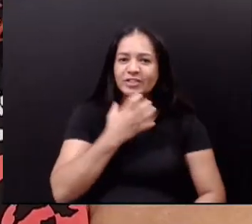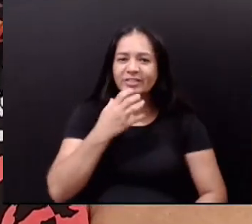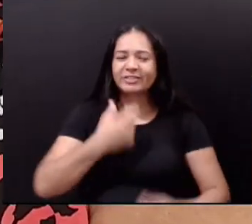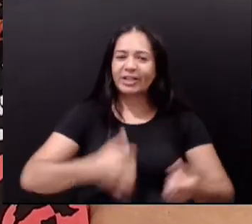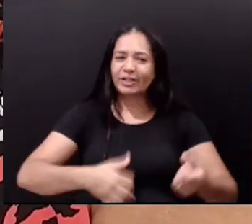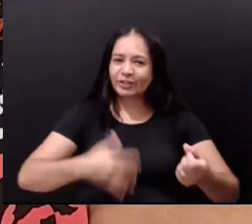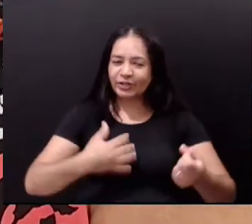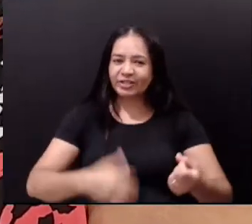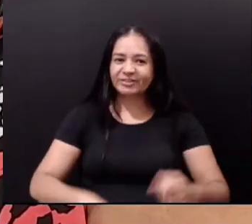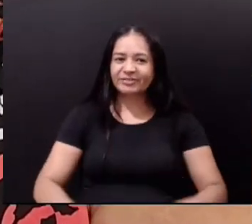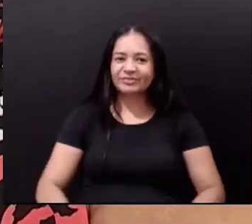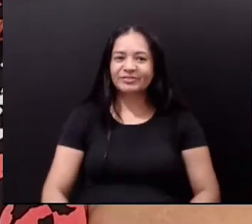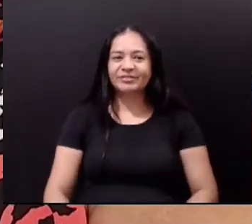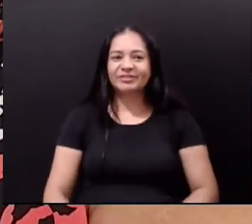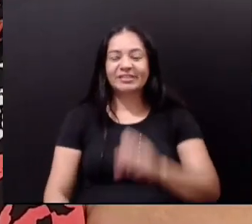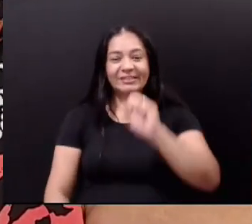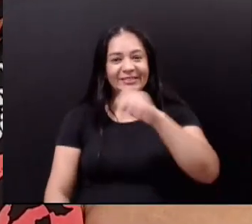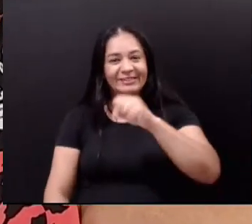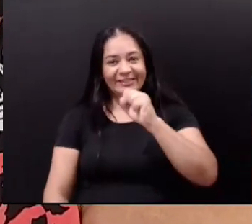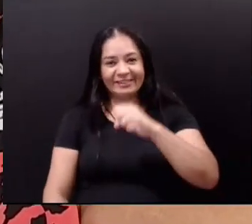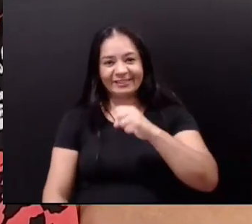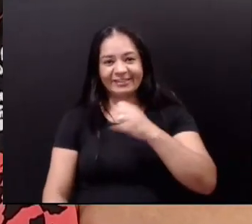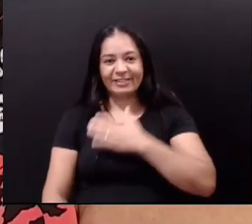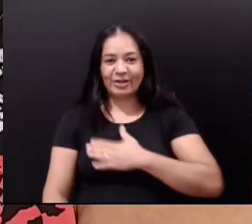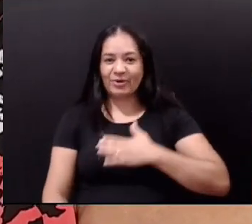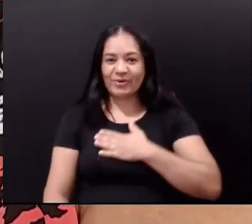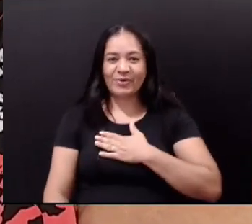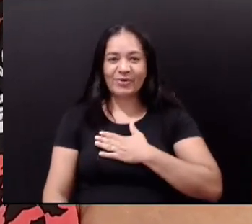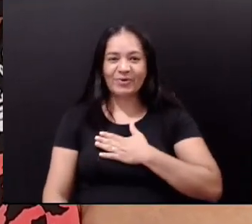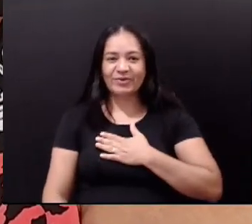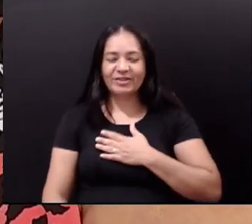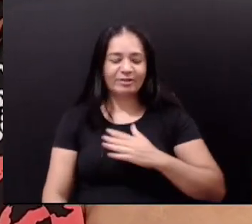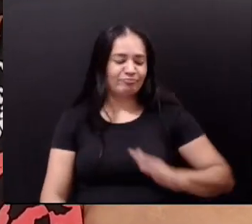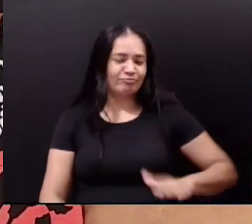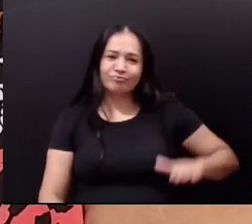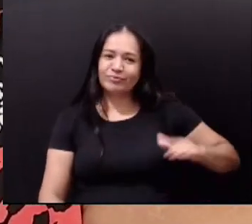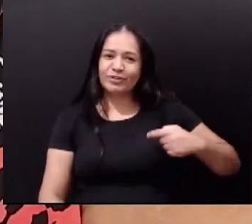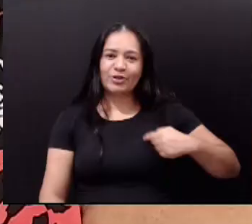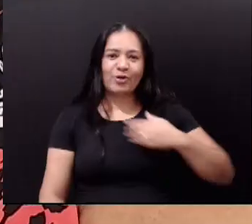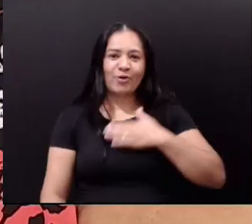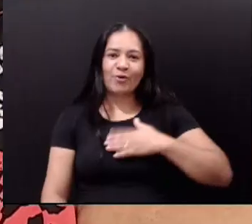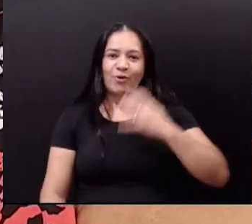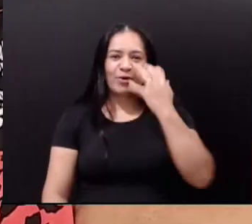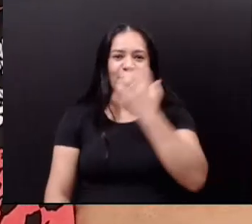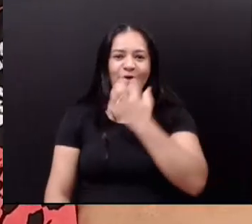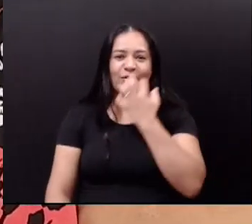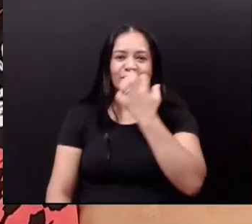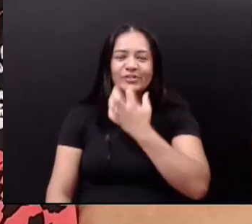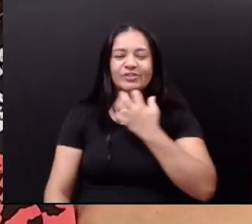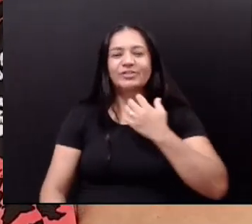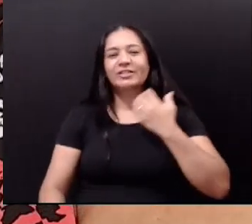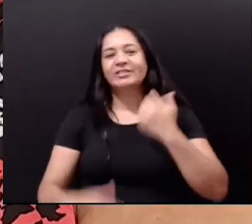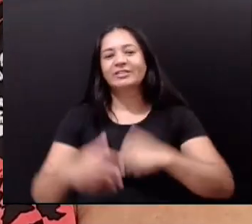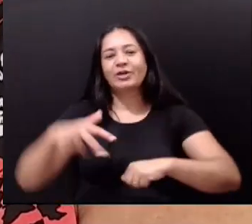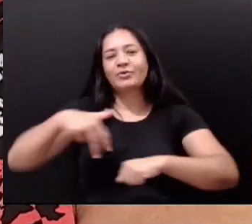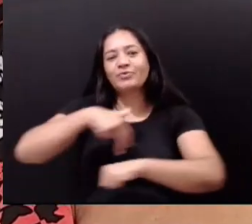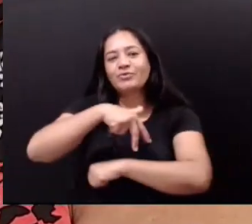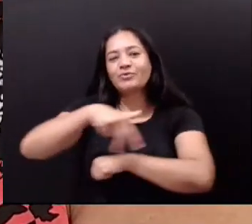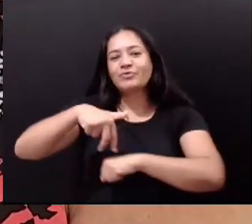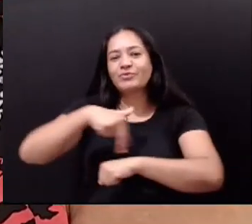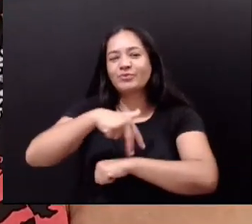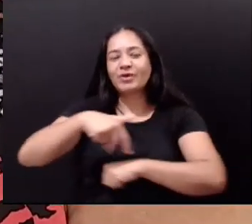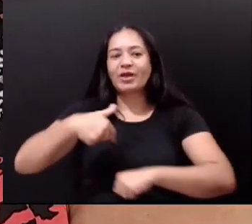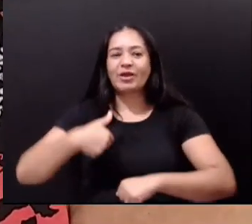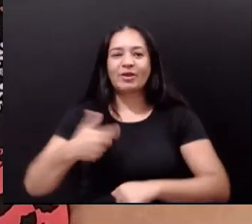Eu gosto. Desde pequena eu gosto de cantar, dançar. Eu dançava mais com meus amigos